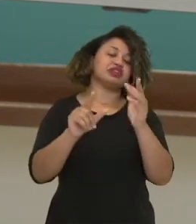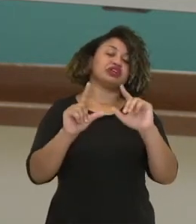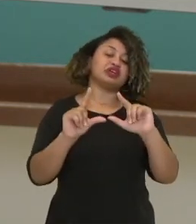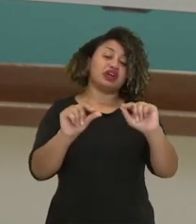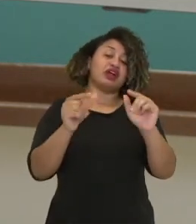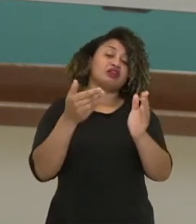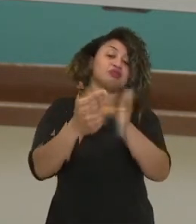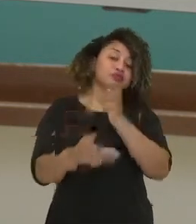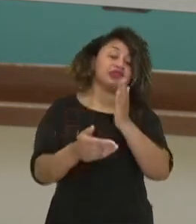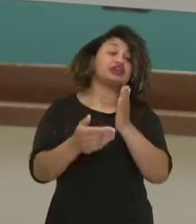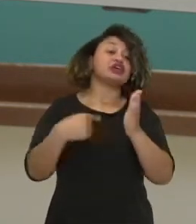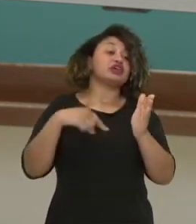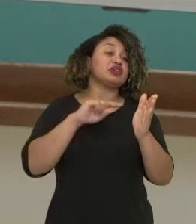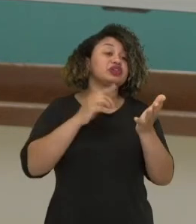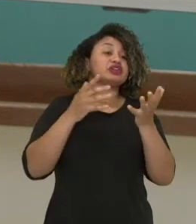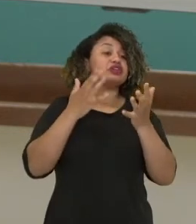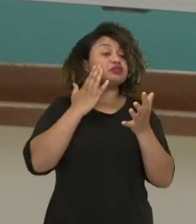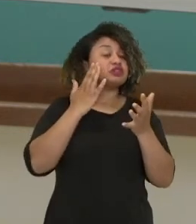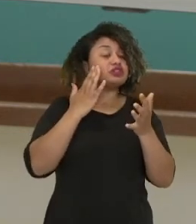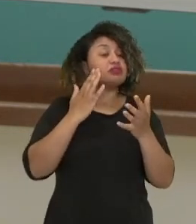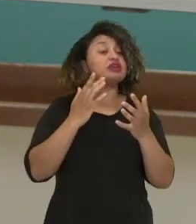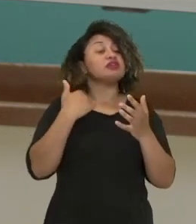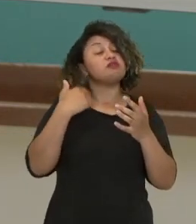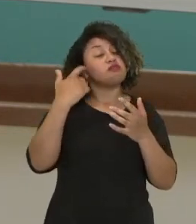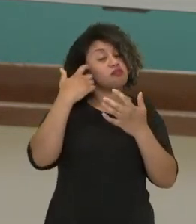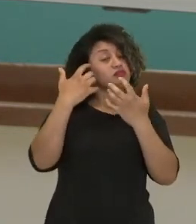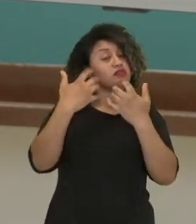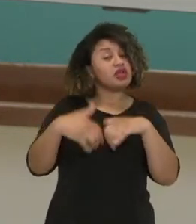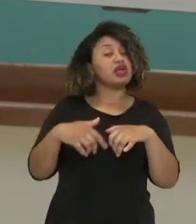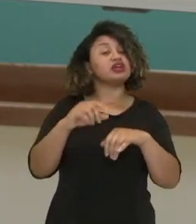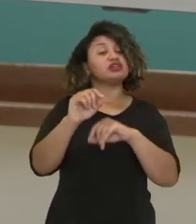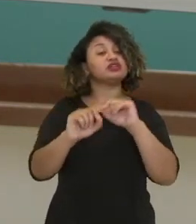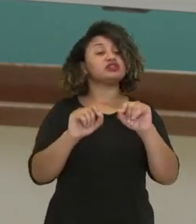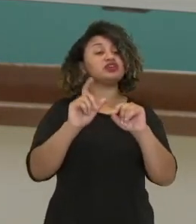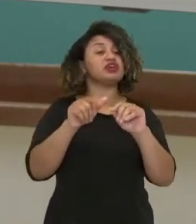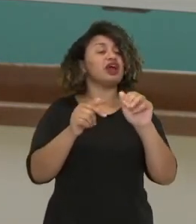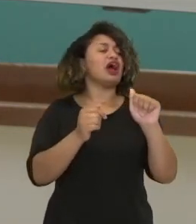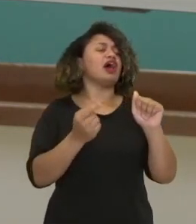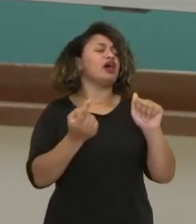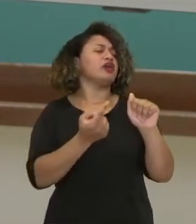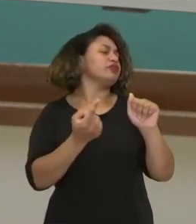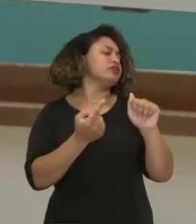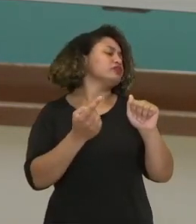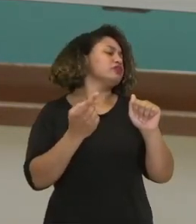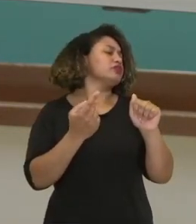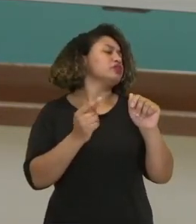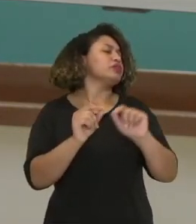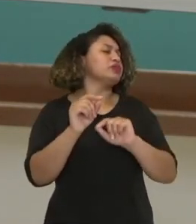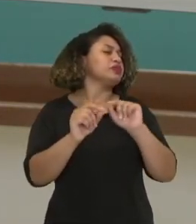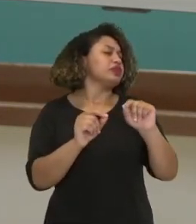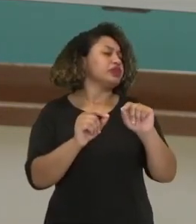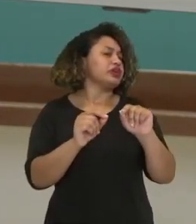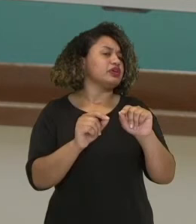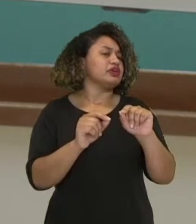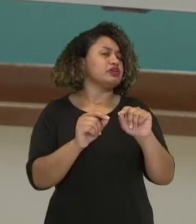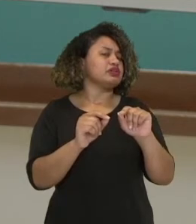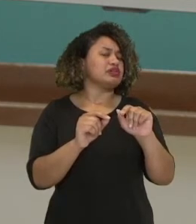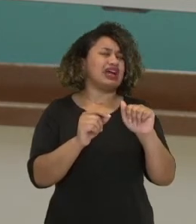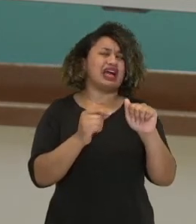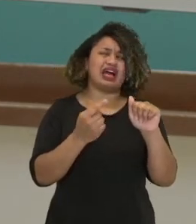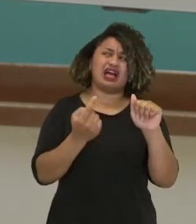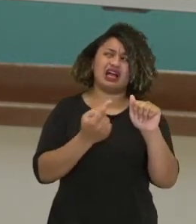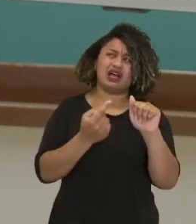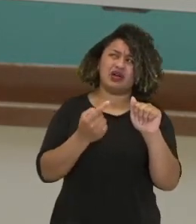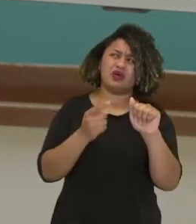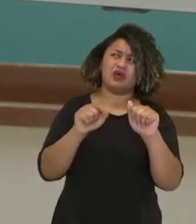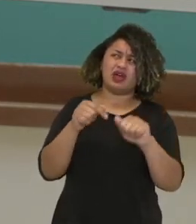que a gente quer comprar. Então, pensem bem quem considerar como A1, pessoal. É a única coisa que vocês devem pensar. Professor, será que eu